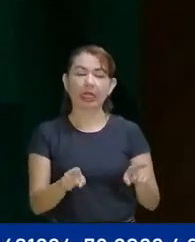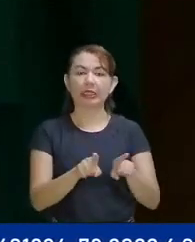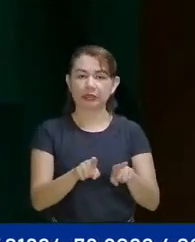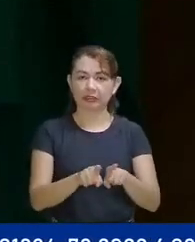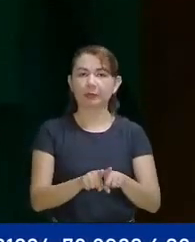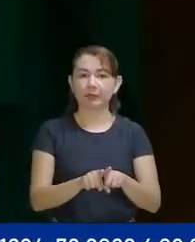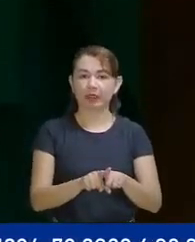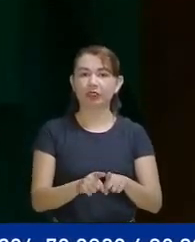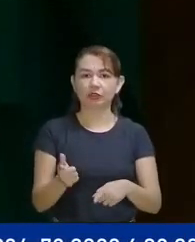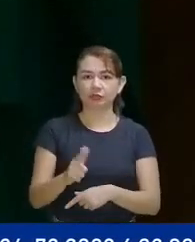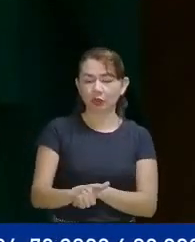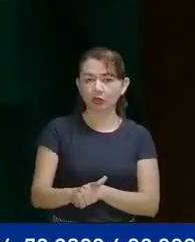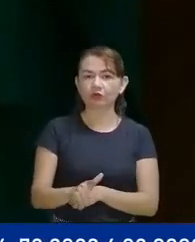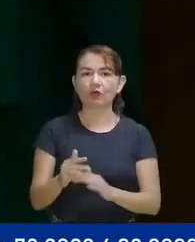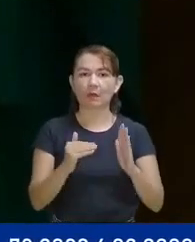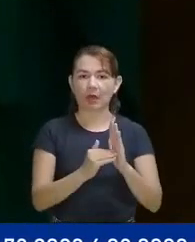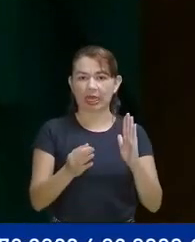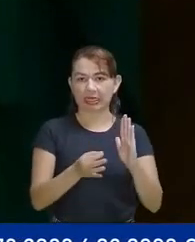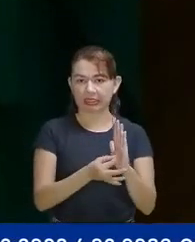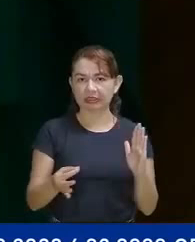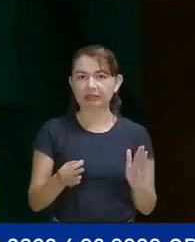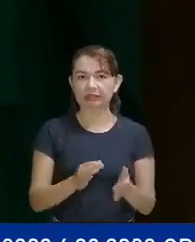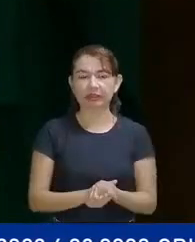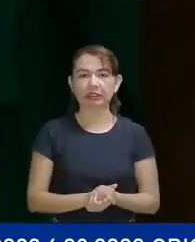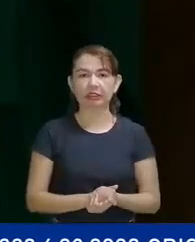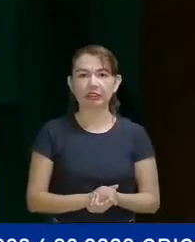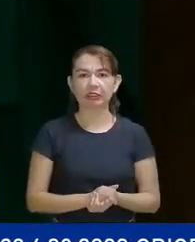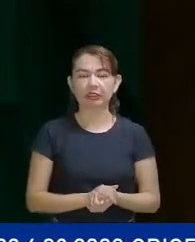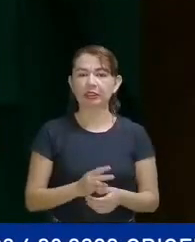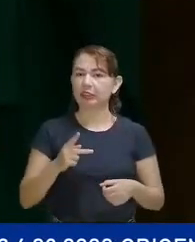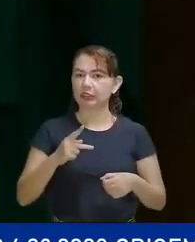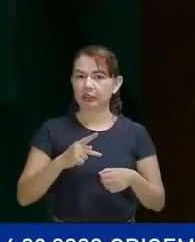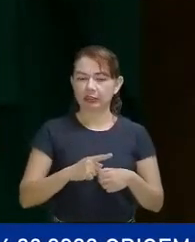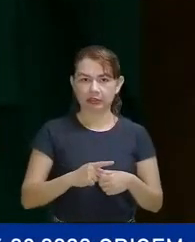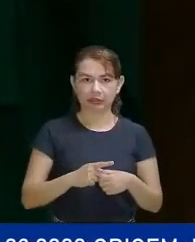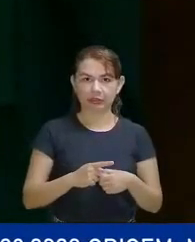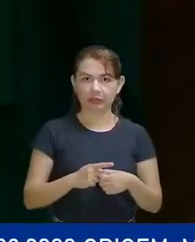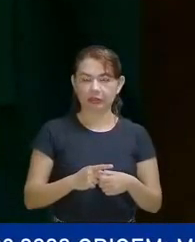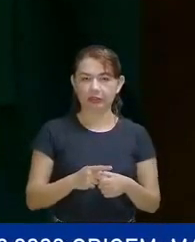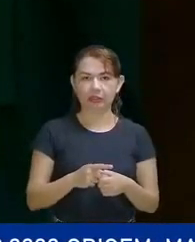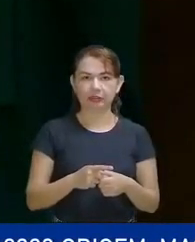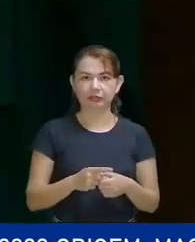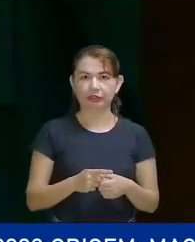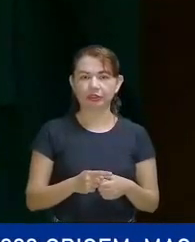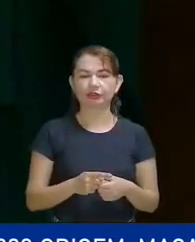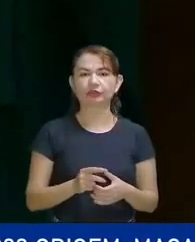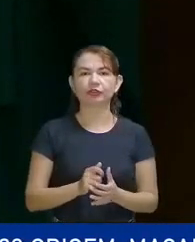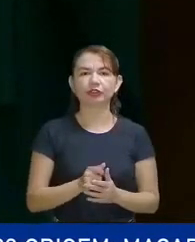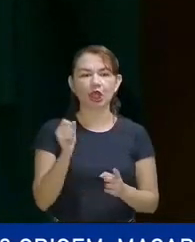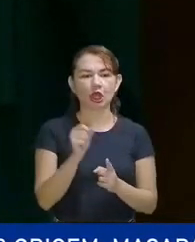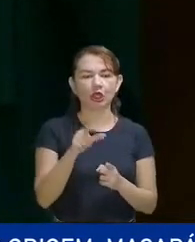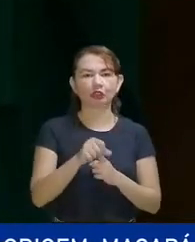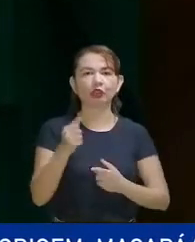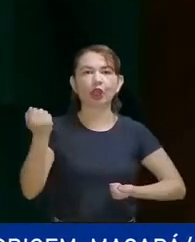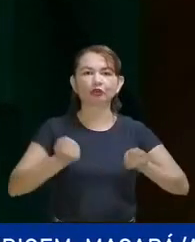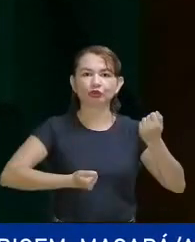vou reiterar os termos do parecer: gastos com tickets de combustível, com locação de